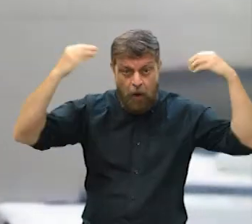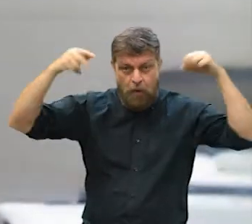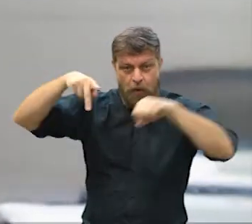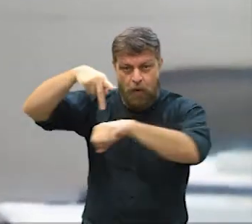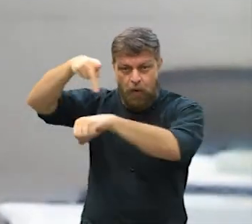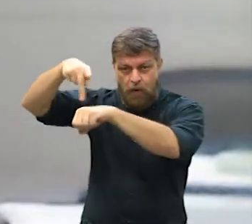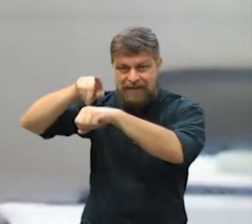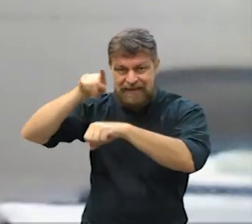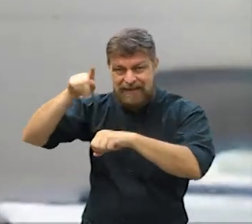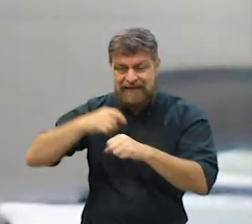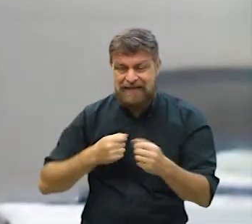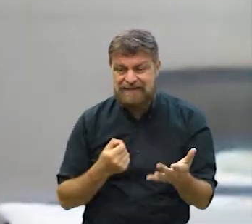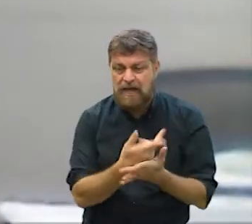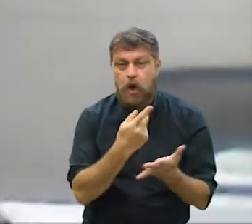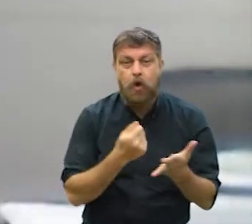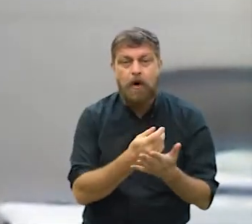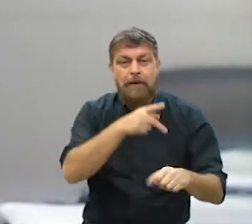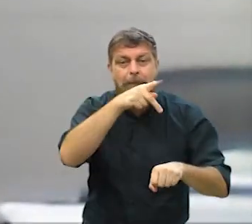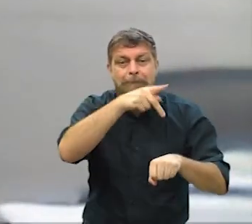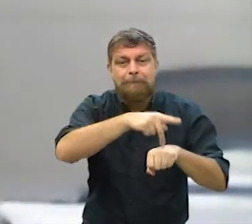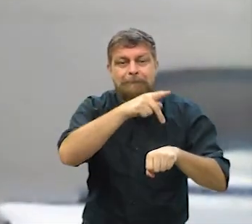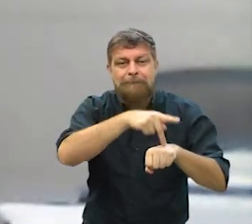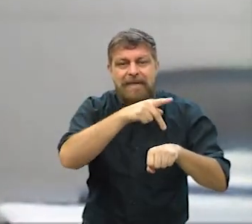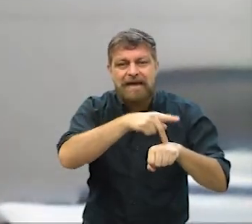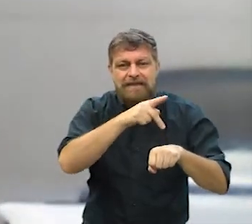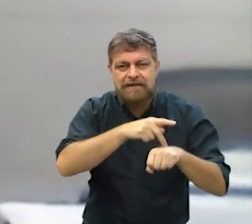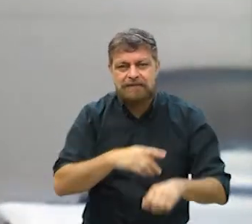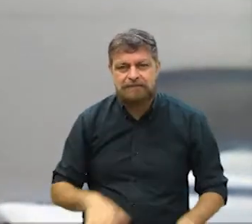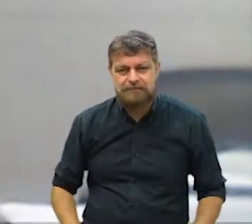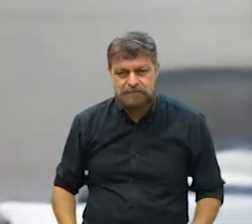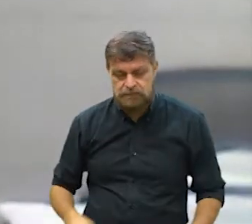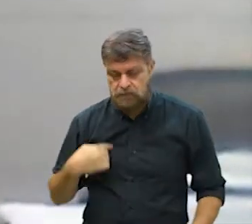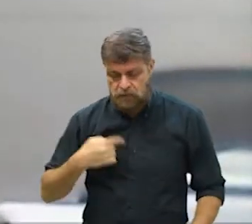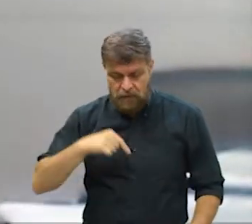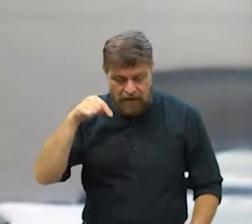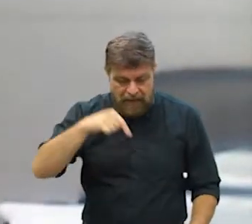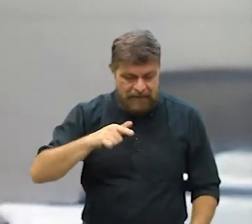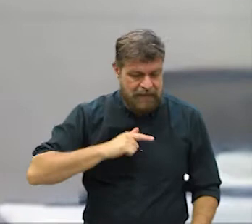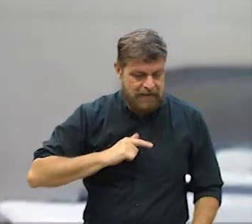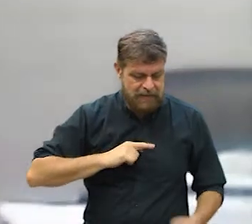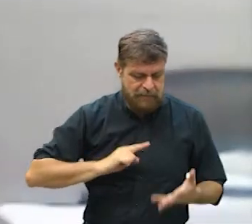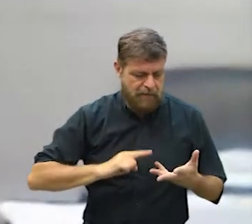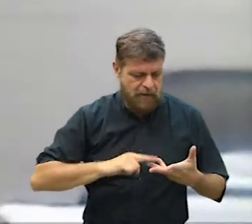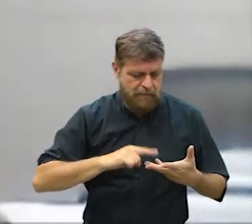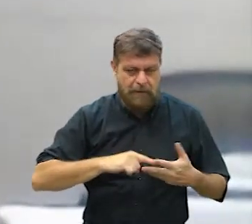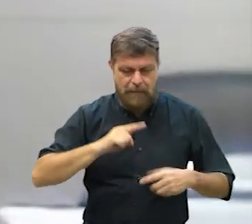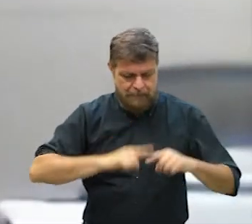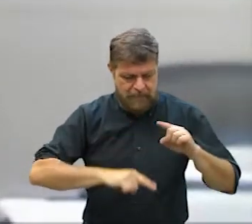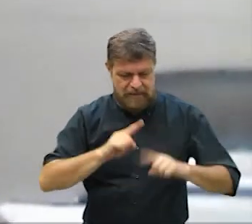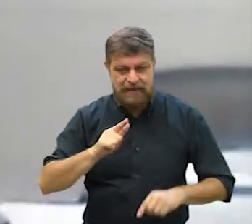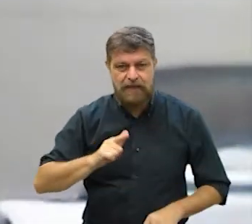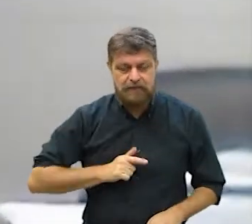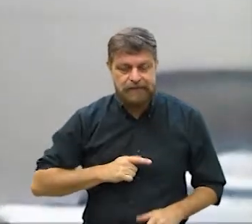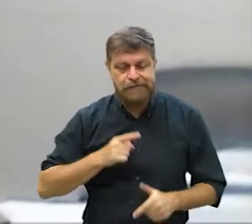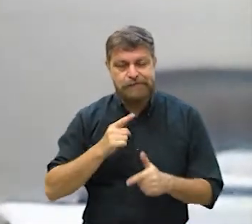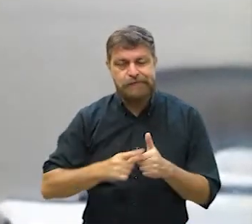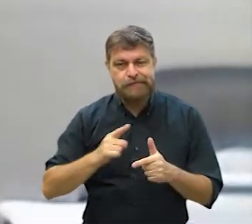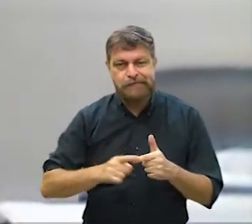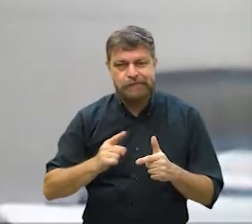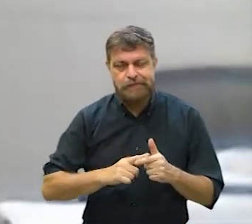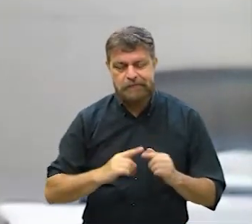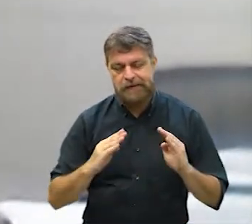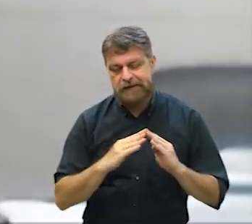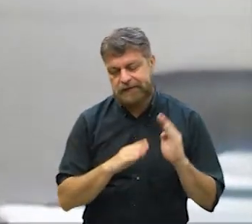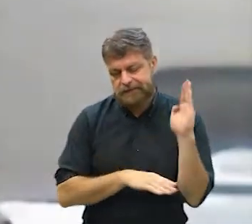importa pedra. Eles não têm pedra lá, eles constroem em cima de aguapé. Aqui nós temos tudo, né? E tem um problema